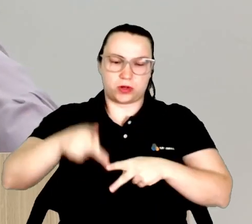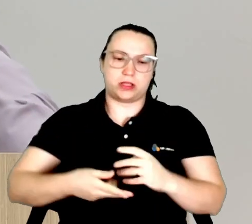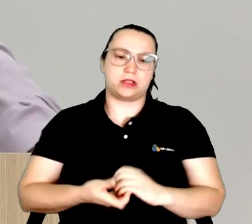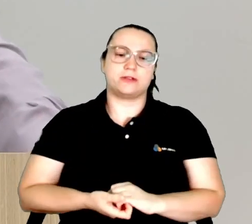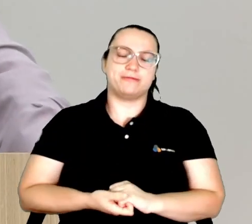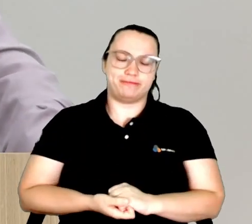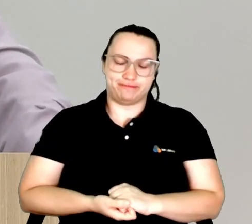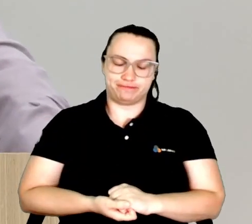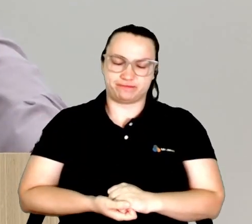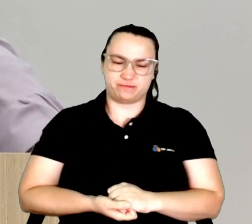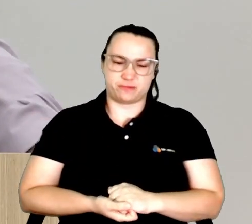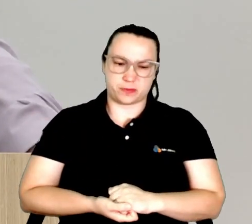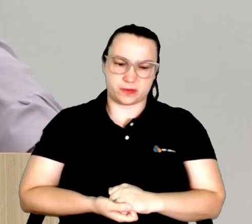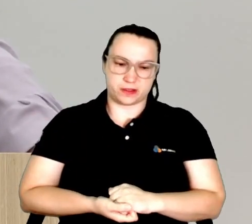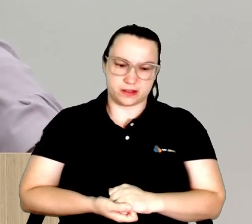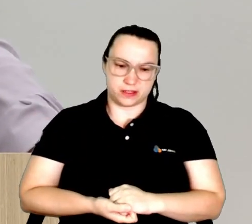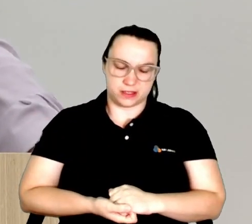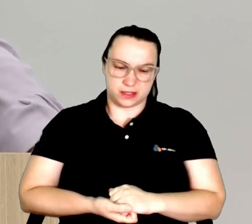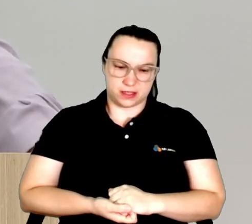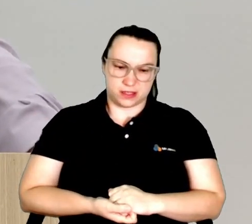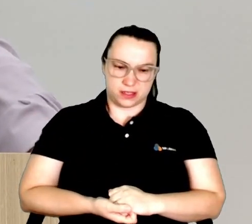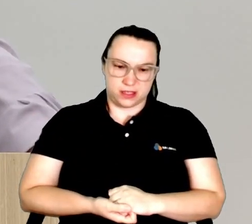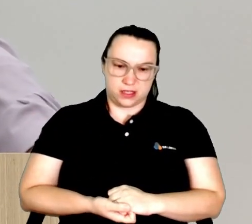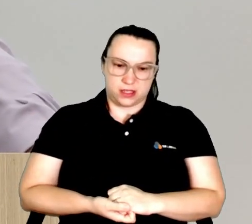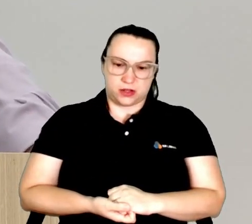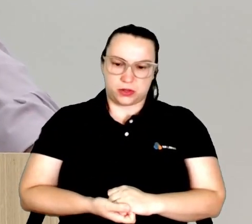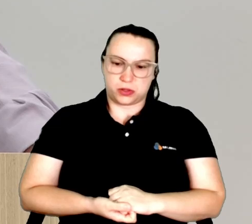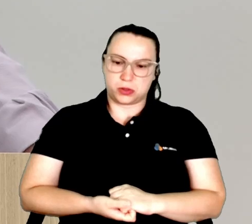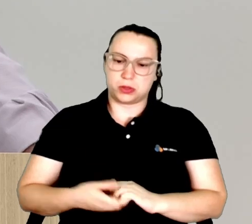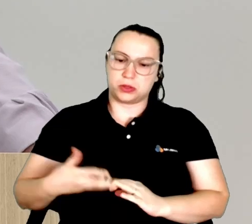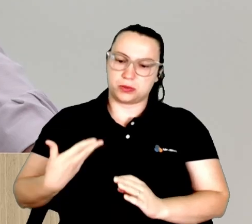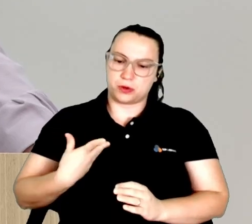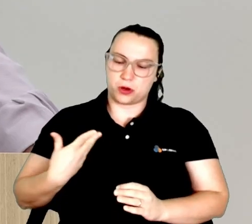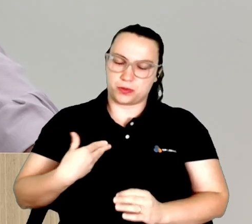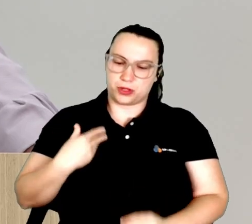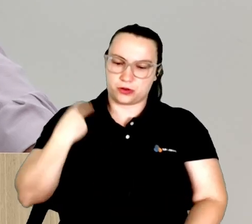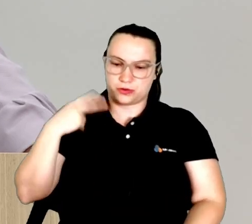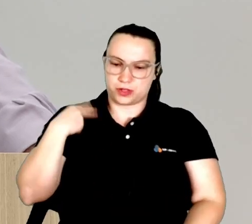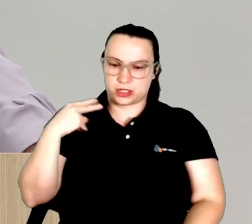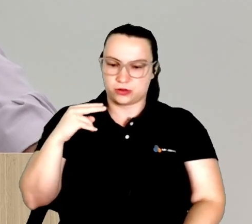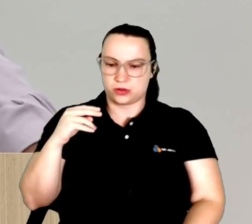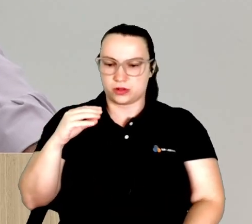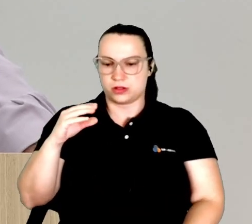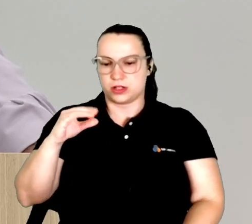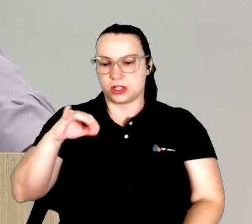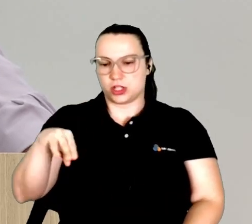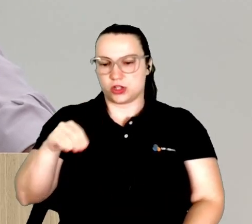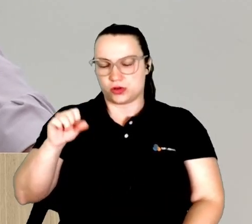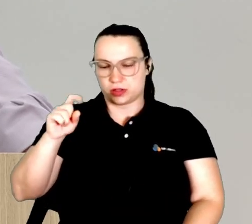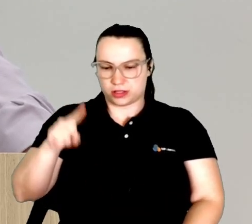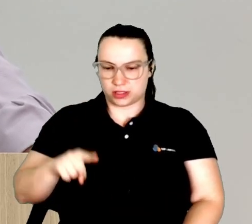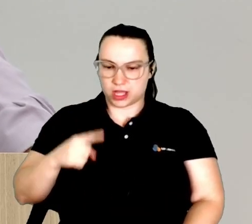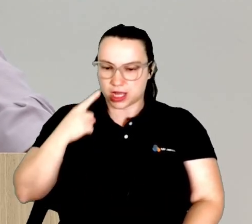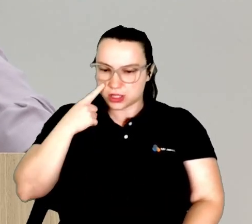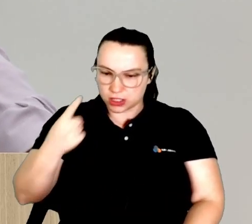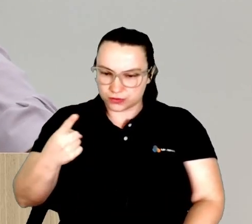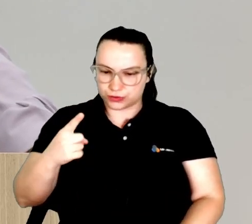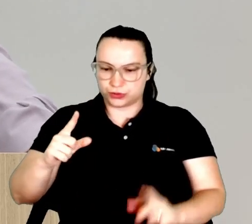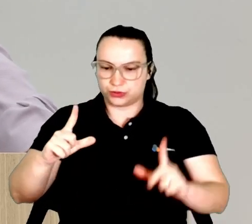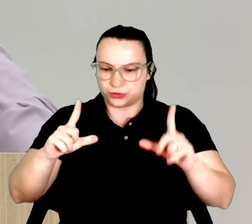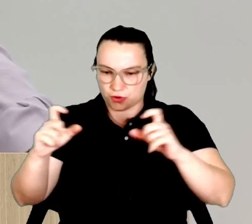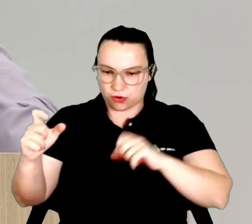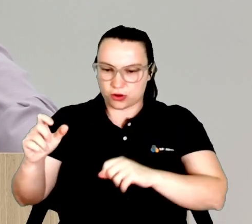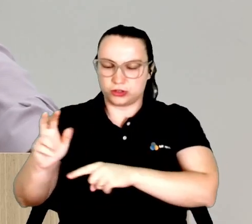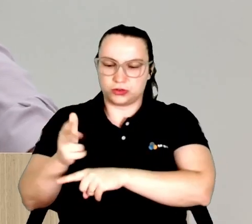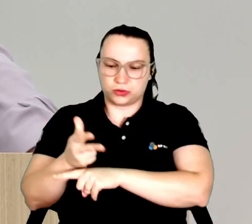dizer, o nobre amigo aí, Zé Serineu, essas fotos, vídeo chocante, né?